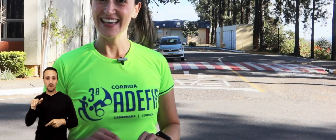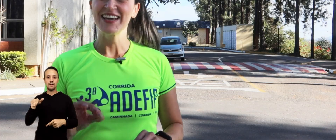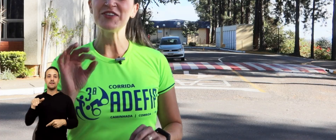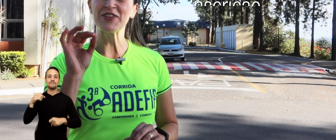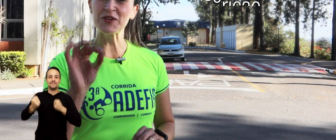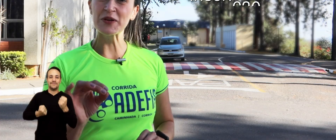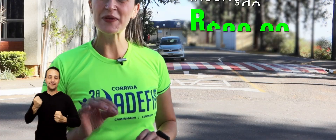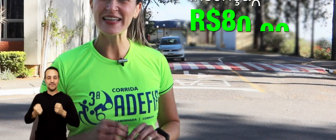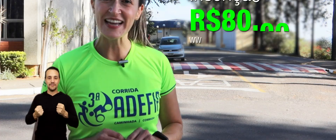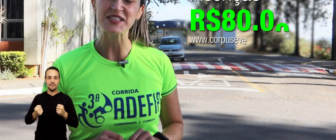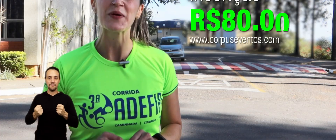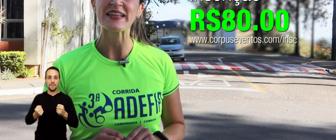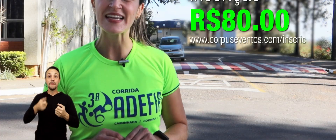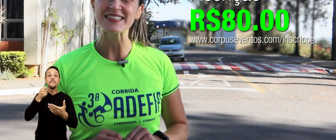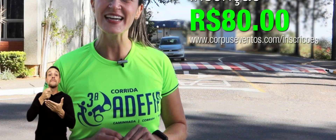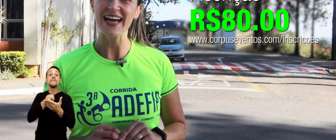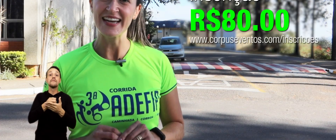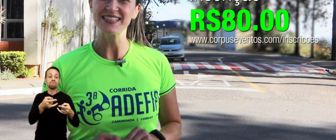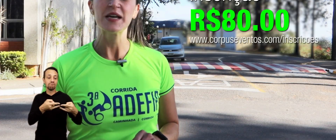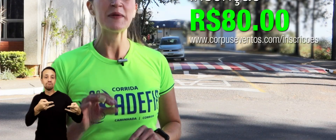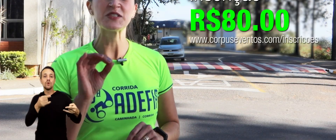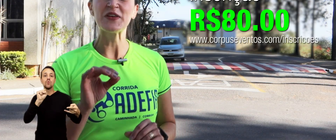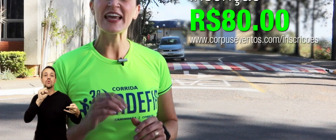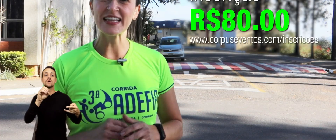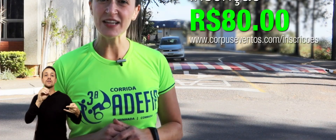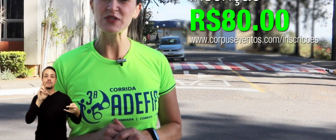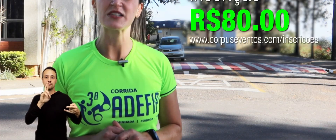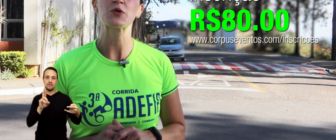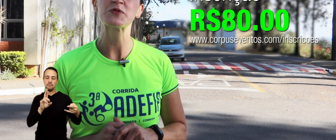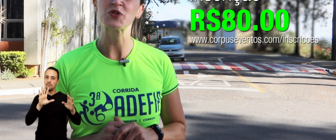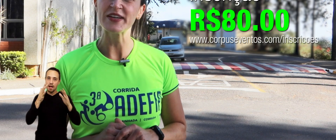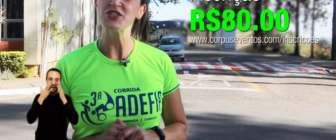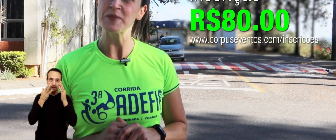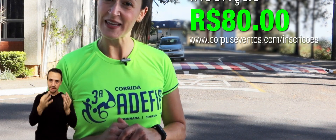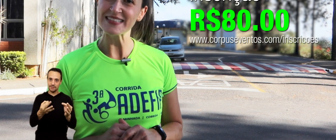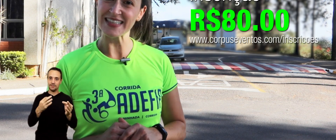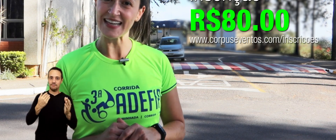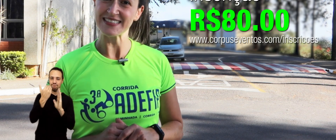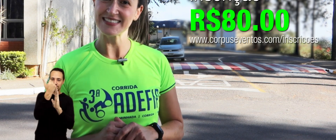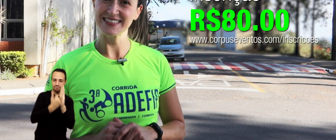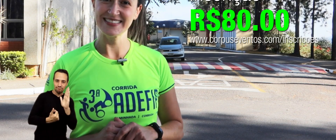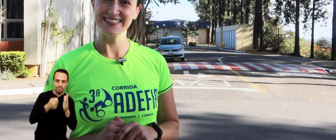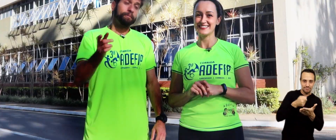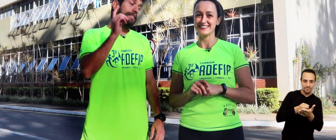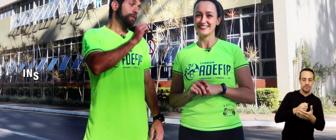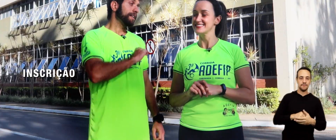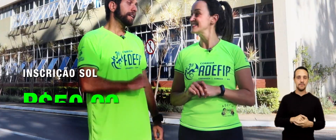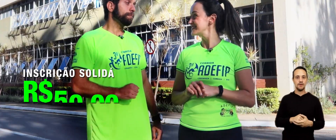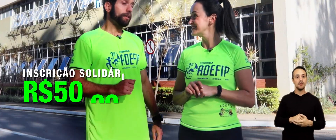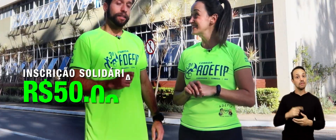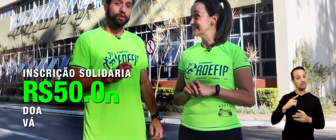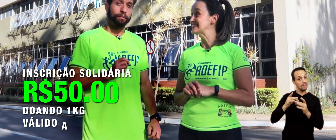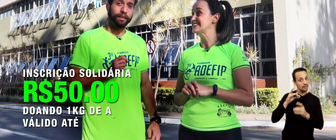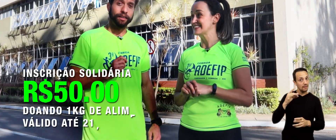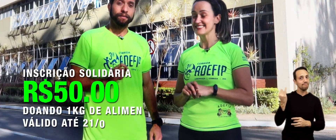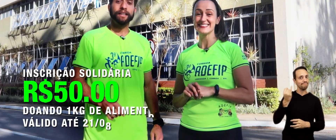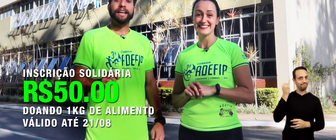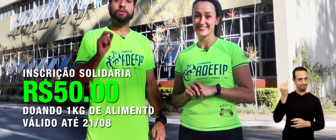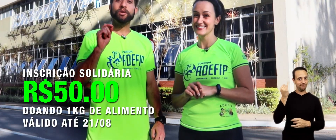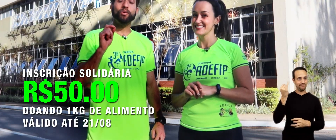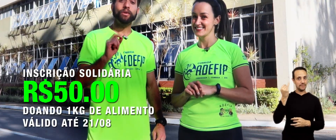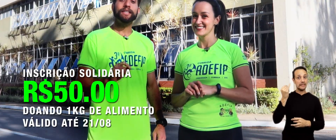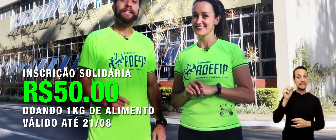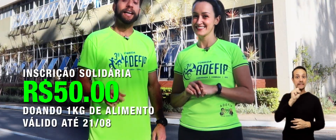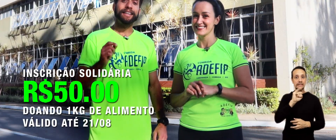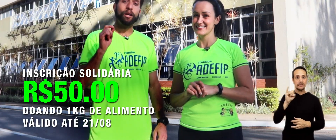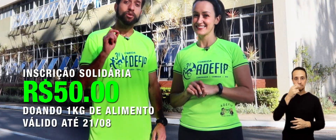Chiquinho. E o valor do ingresso é R$ 80,00, mas fiquem atentos às opções de meia entrada. Mas tem um detalhe importante, Amanda.